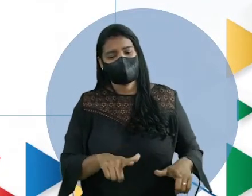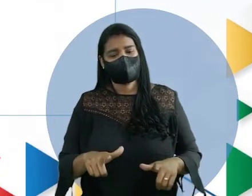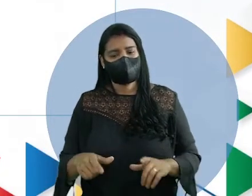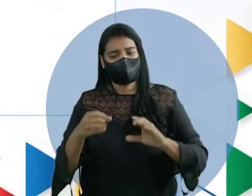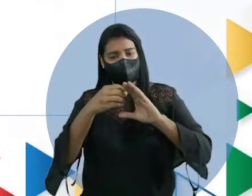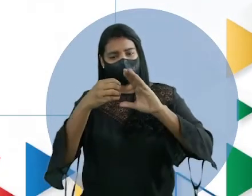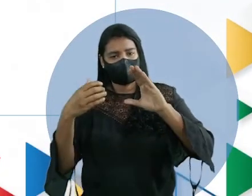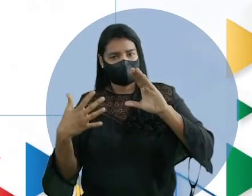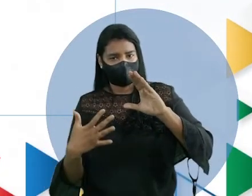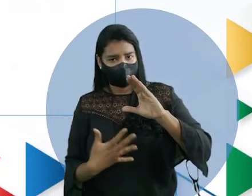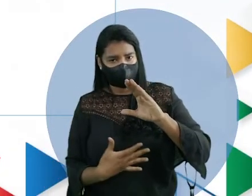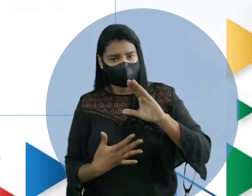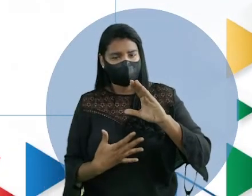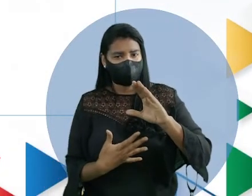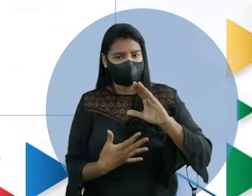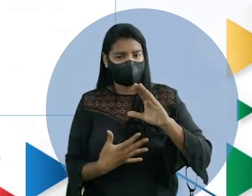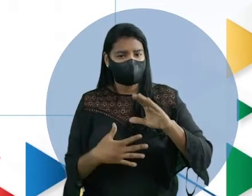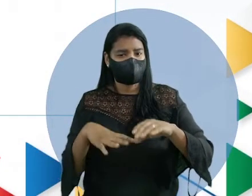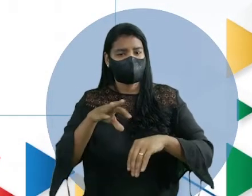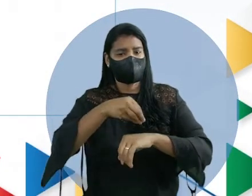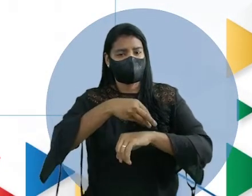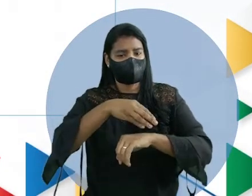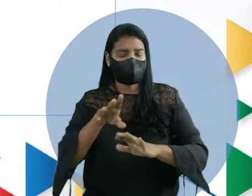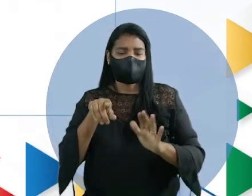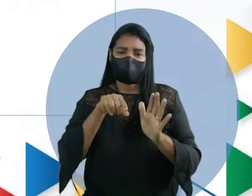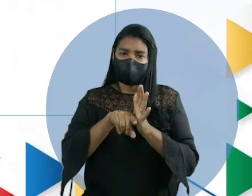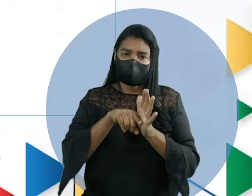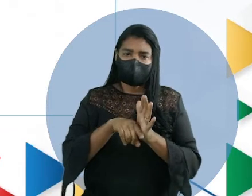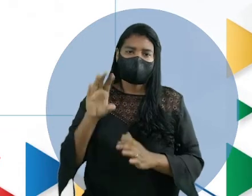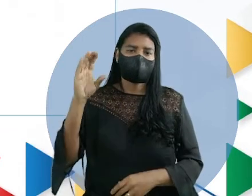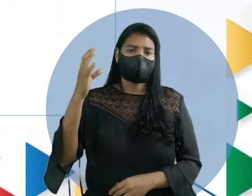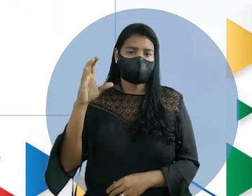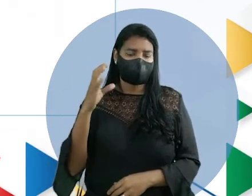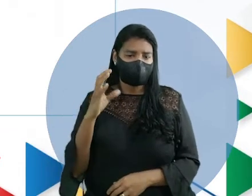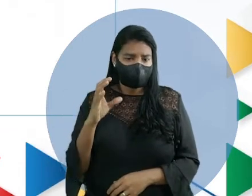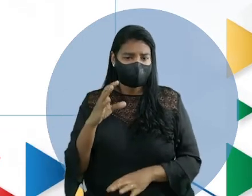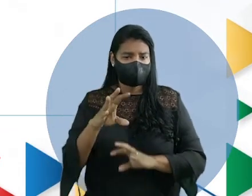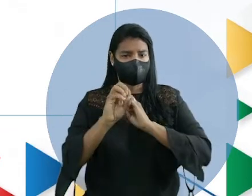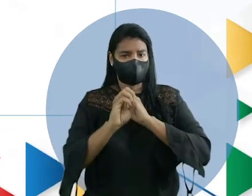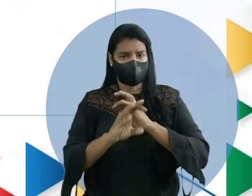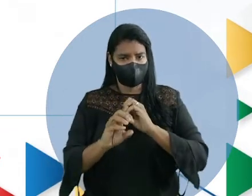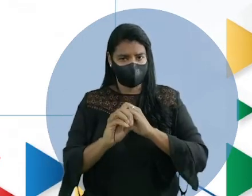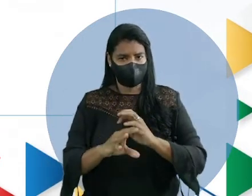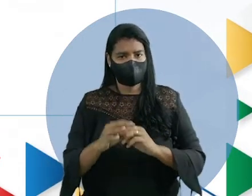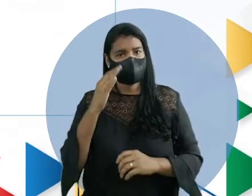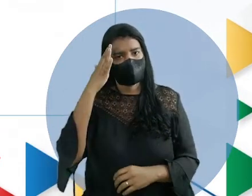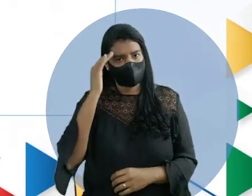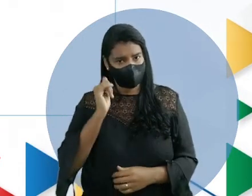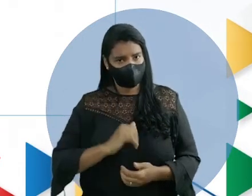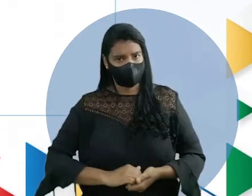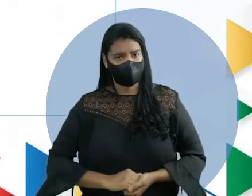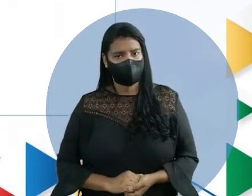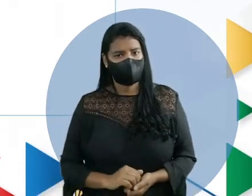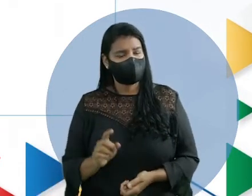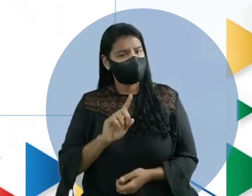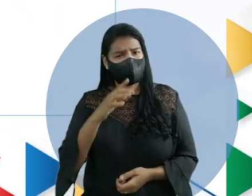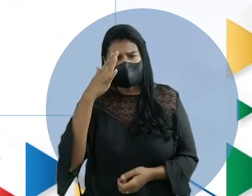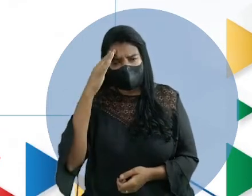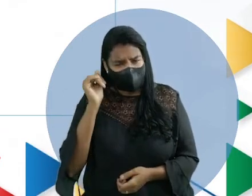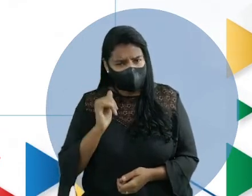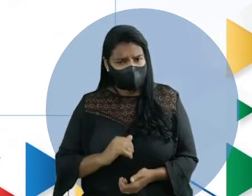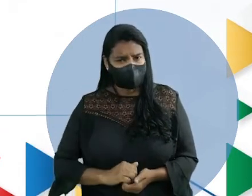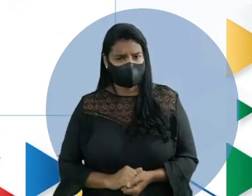características naturais destinadas à pesquisa científica e educação ambiental? Está sabendo? Está Não sabia?